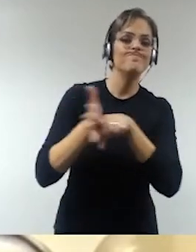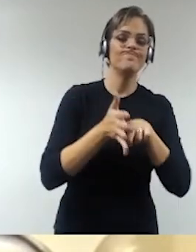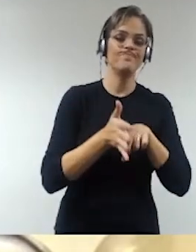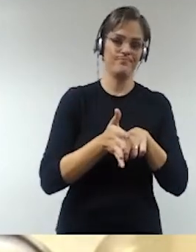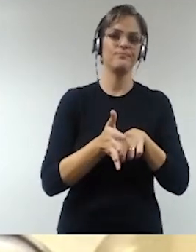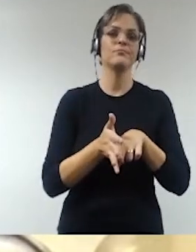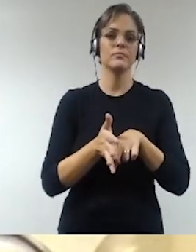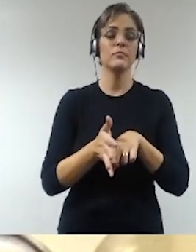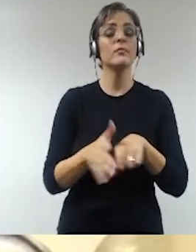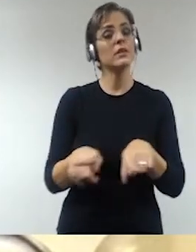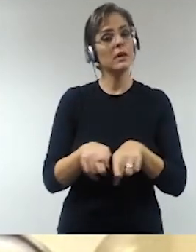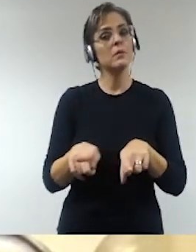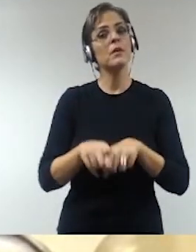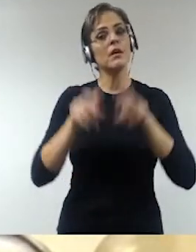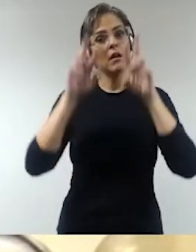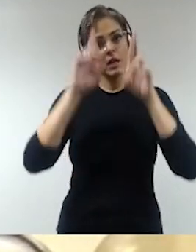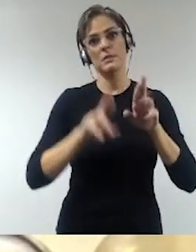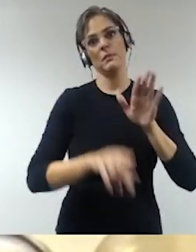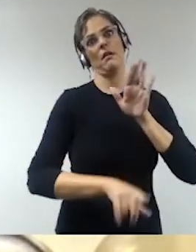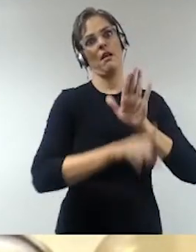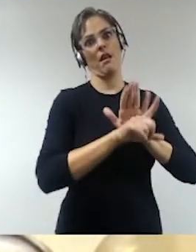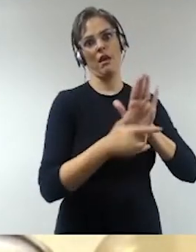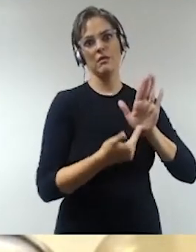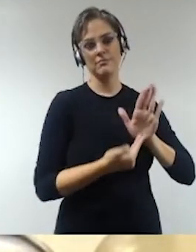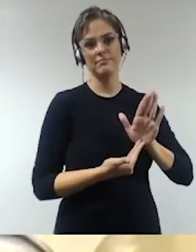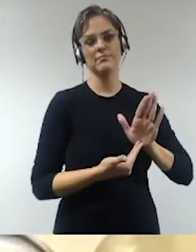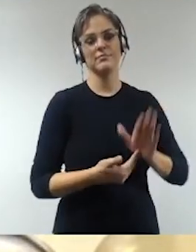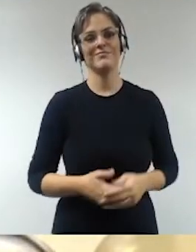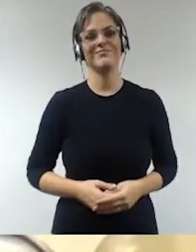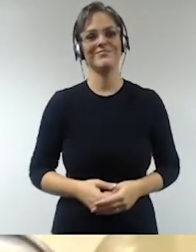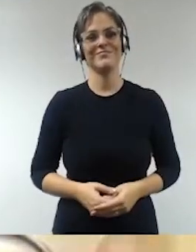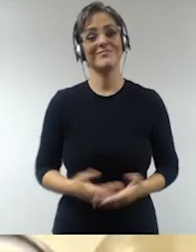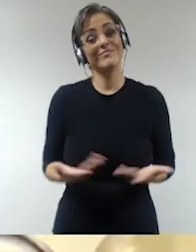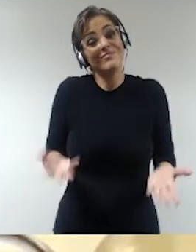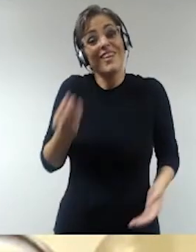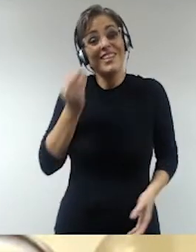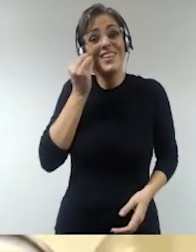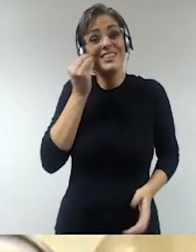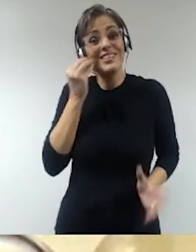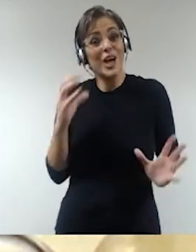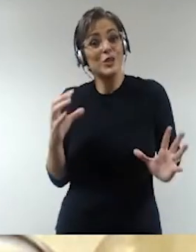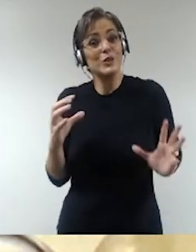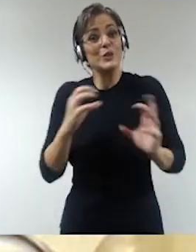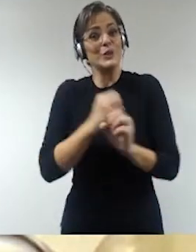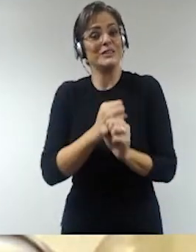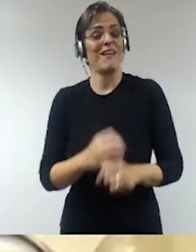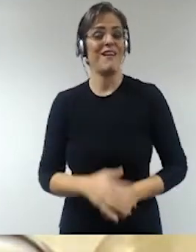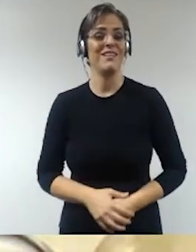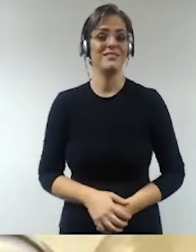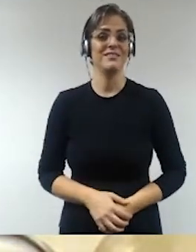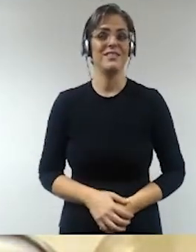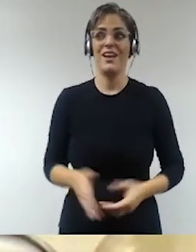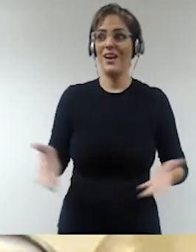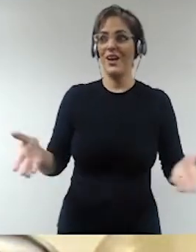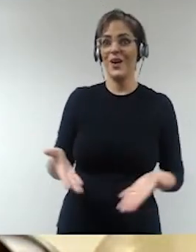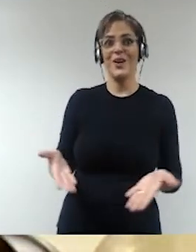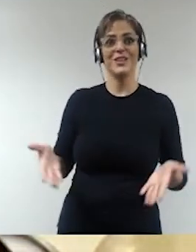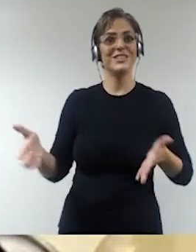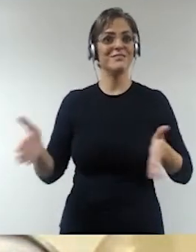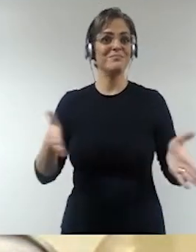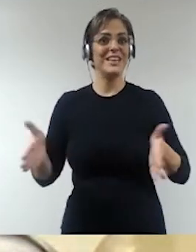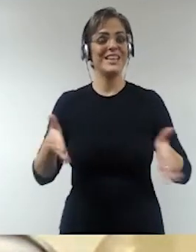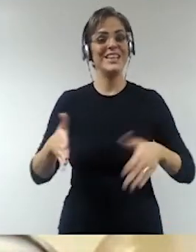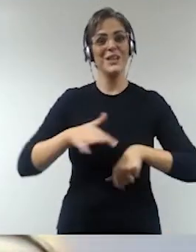se respeite a letra da lei. Aí, tentando juntar, né, nesse momento que a gente está de pandemia, né, e só para suscitar